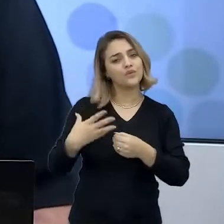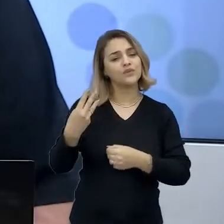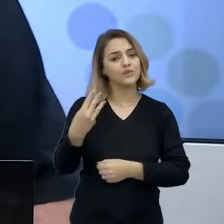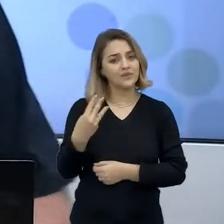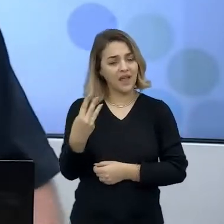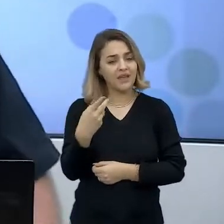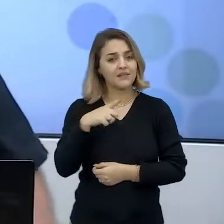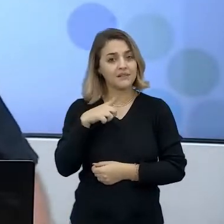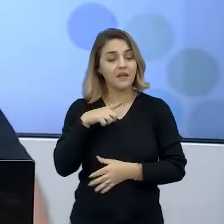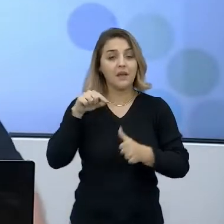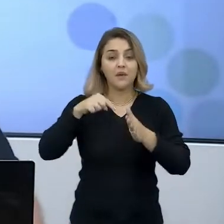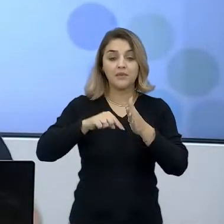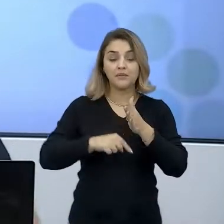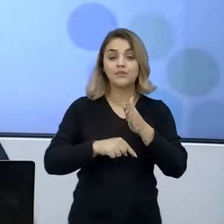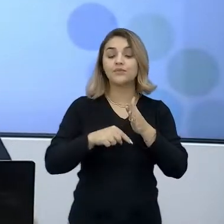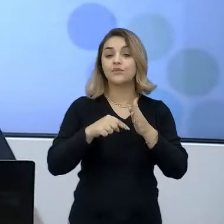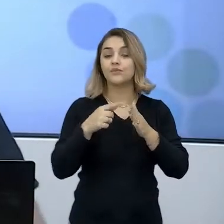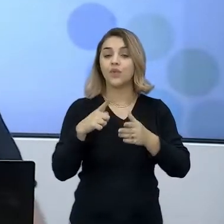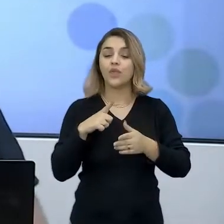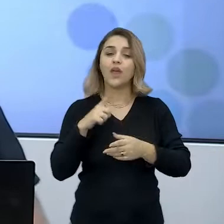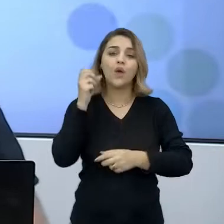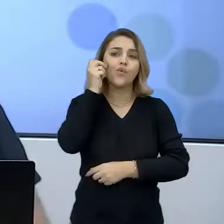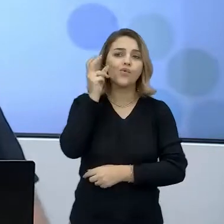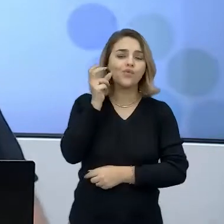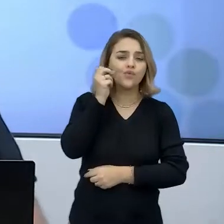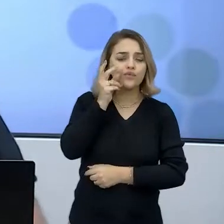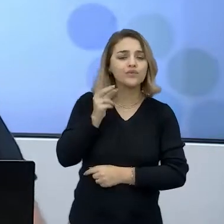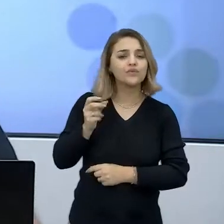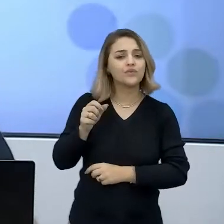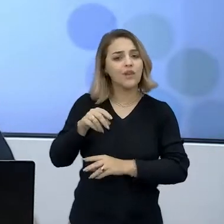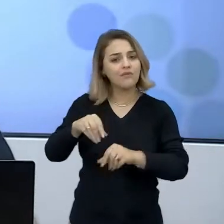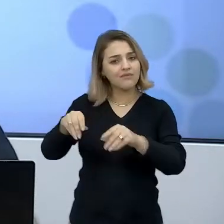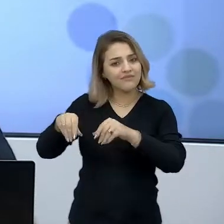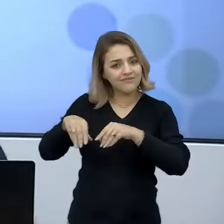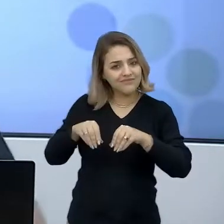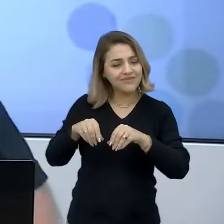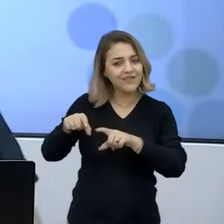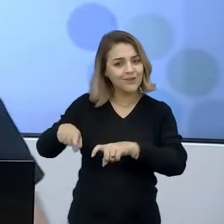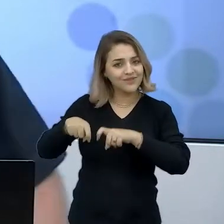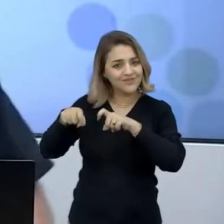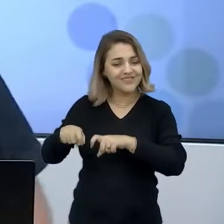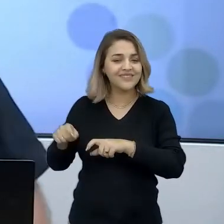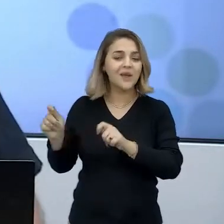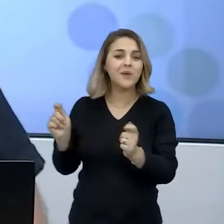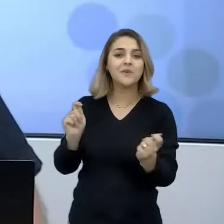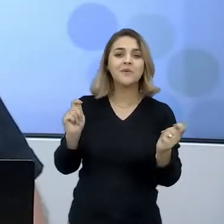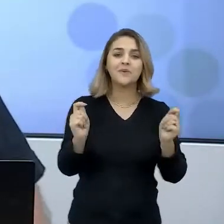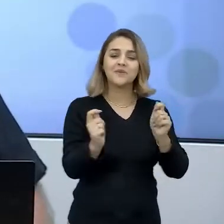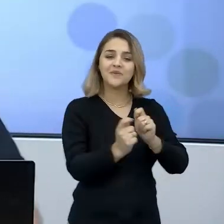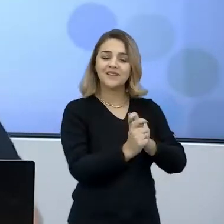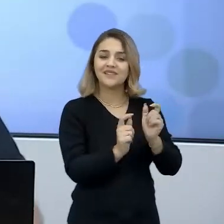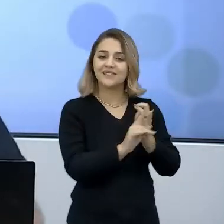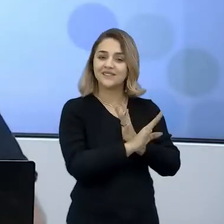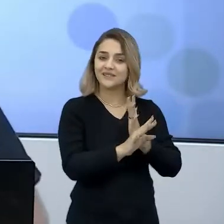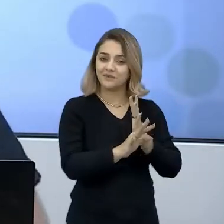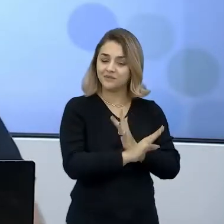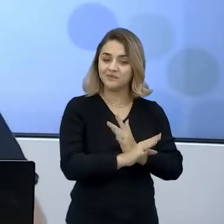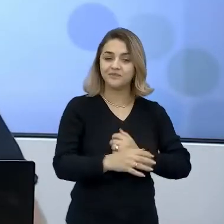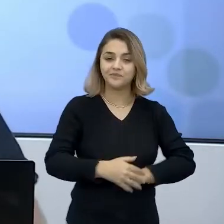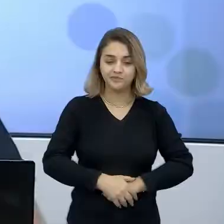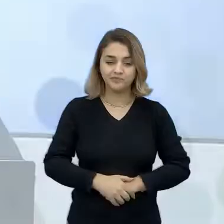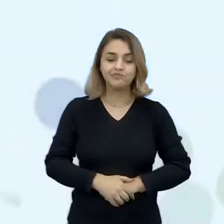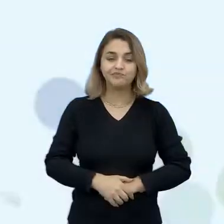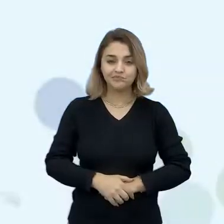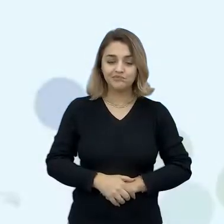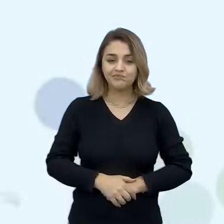do aprofundamento à cultura do solo, do campo à cidade. Aí agora sim, minha querida Fran, as habilidades do currículo paulista,